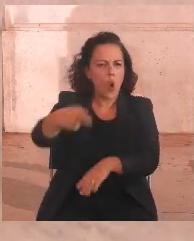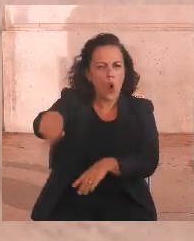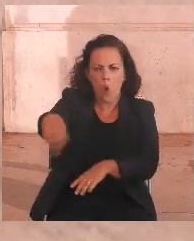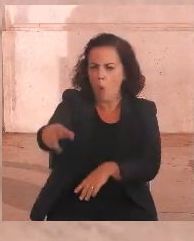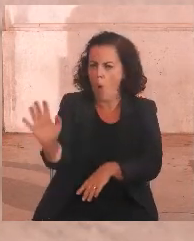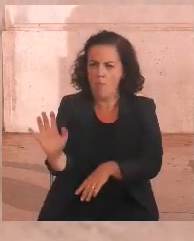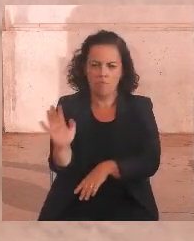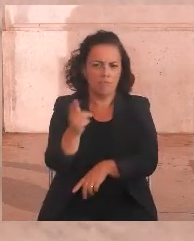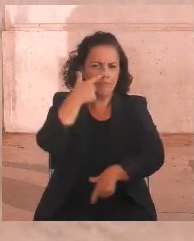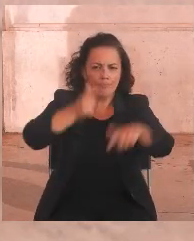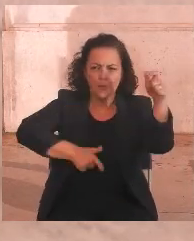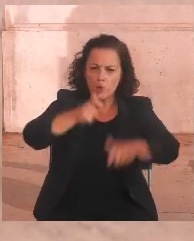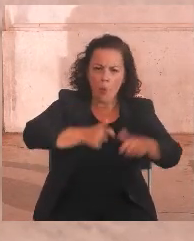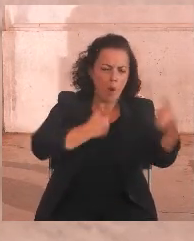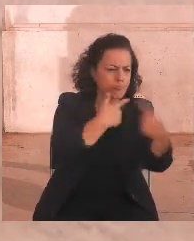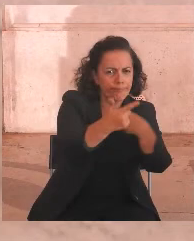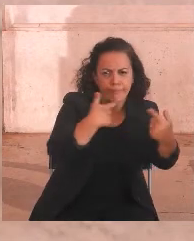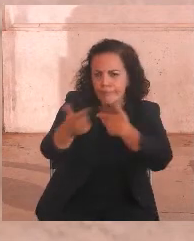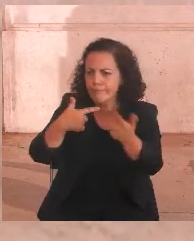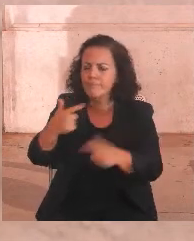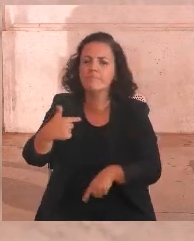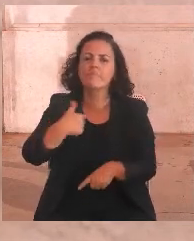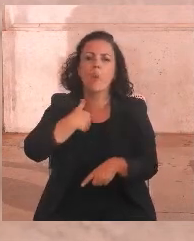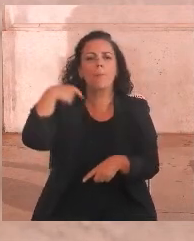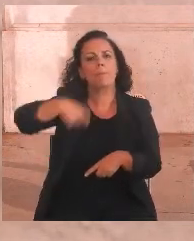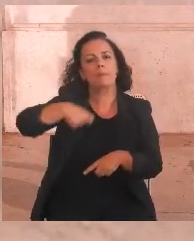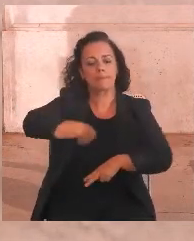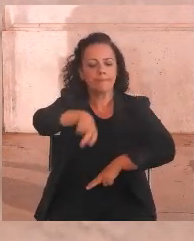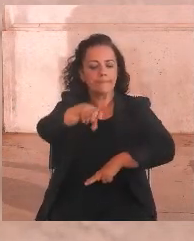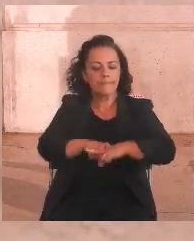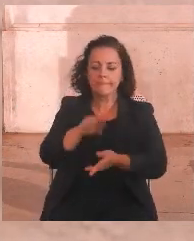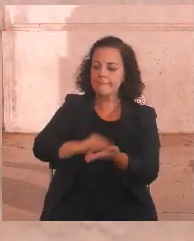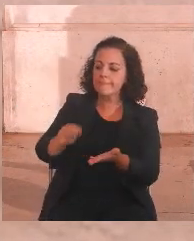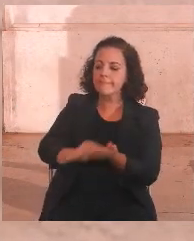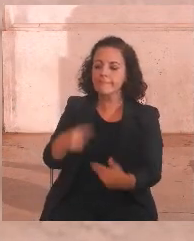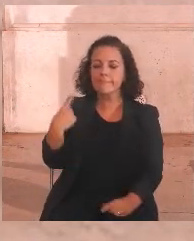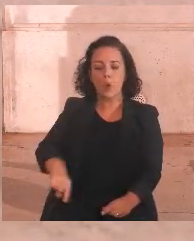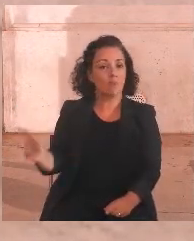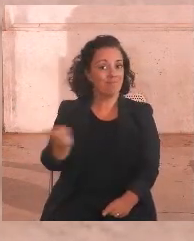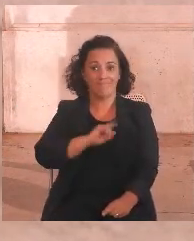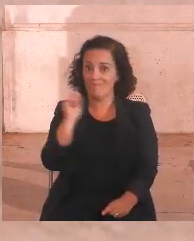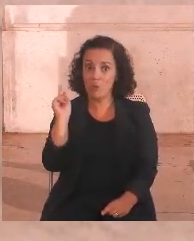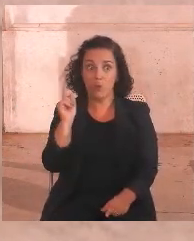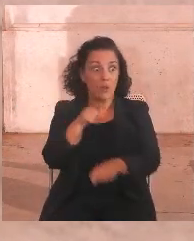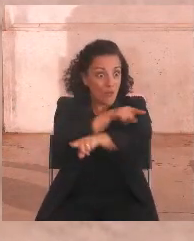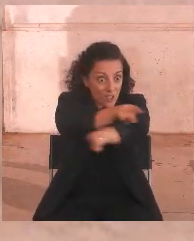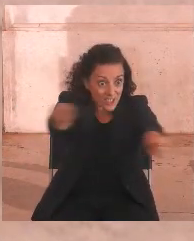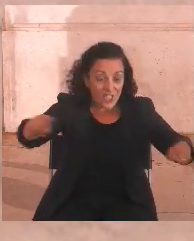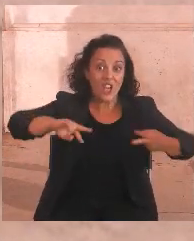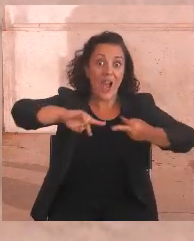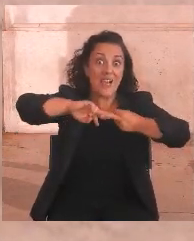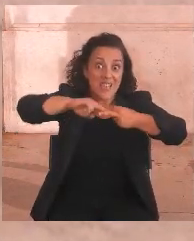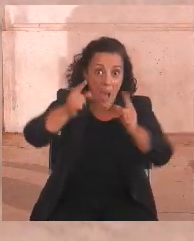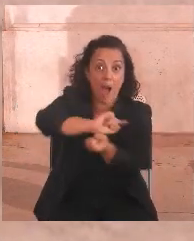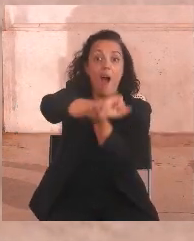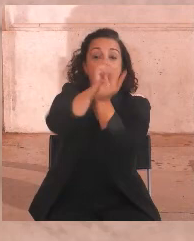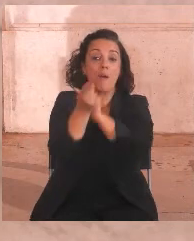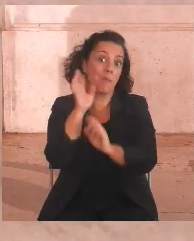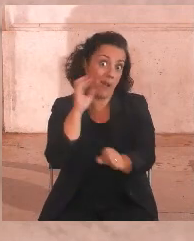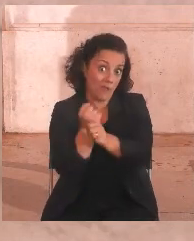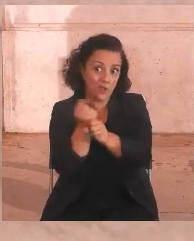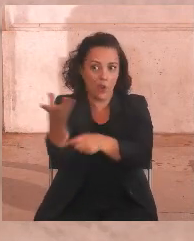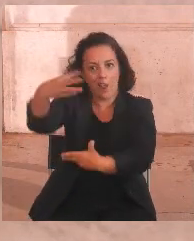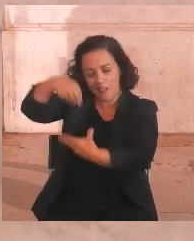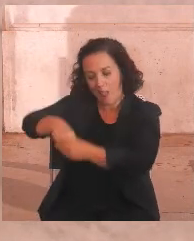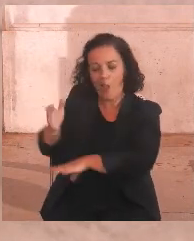com as pessoas. Não serei um presidente de gabinete. Portanto, são vocês, os trabalhadores da Câmara, que estarão nos gabinetes. Eu estarei lá fora